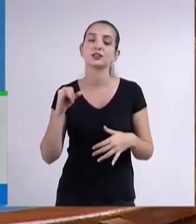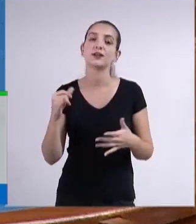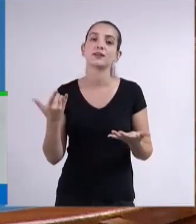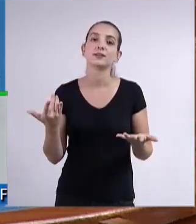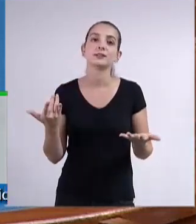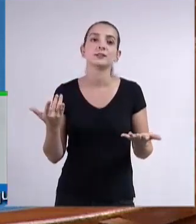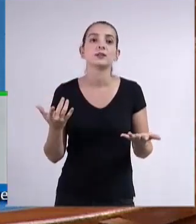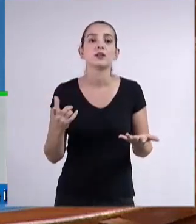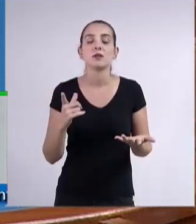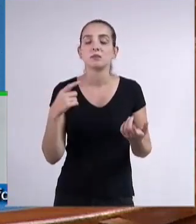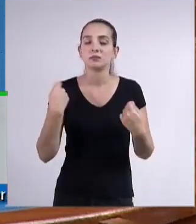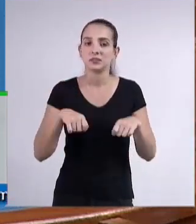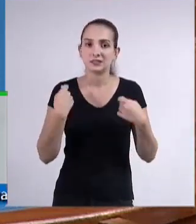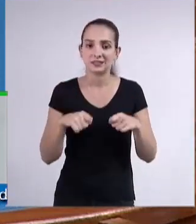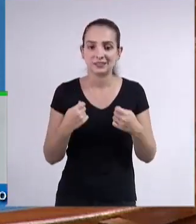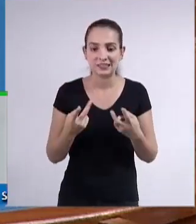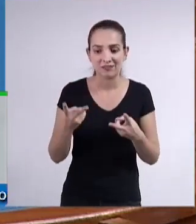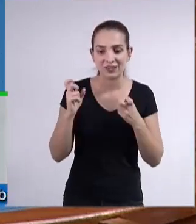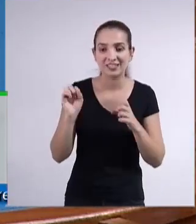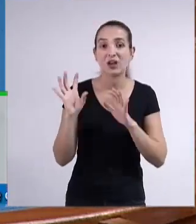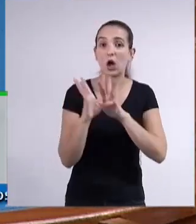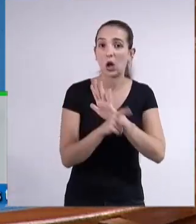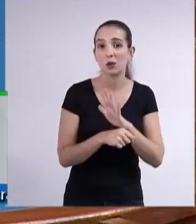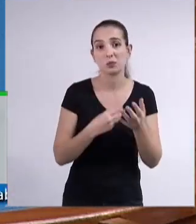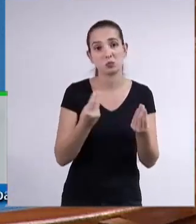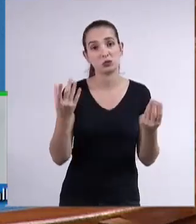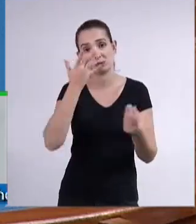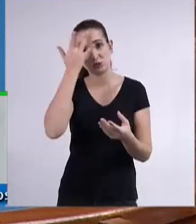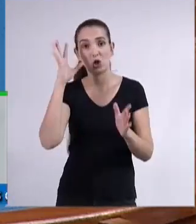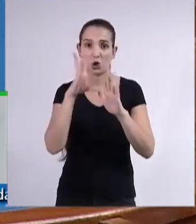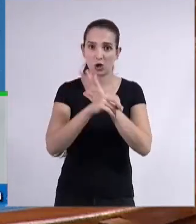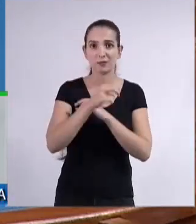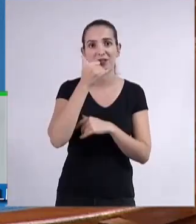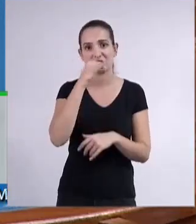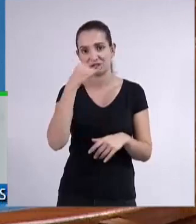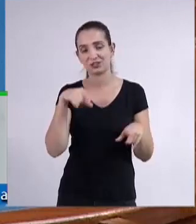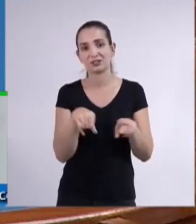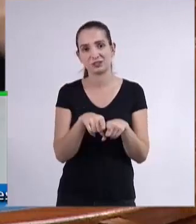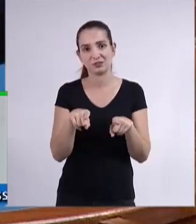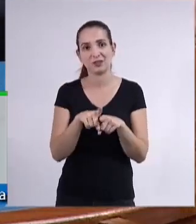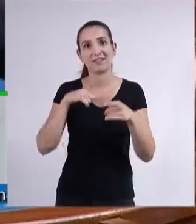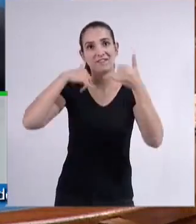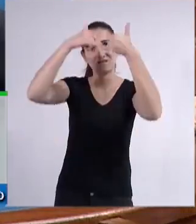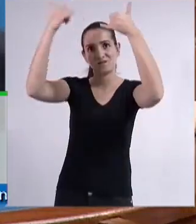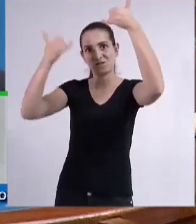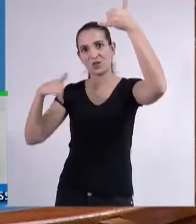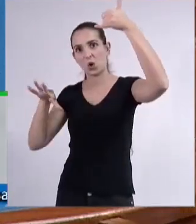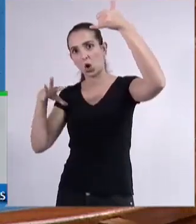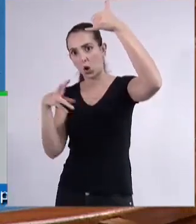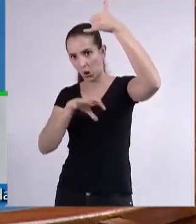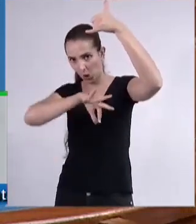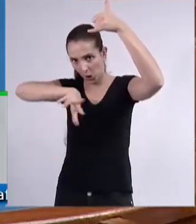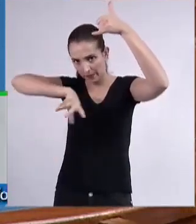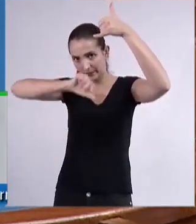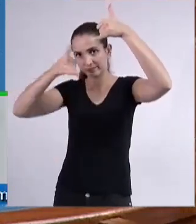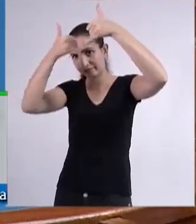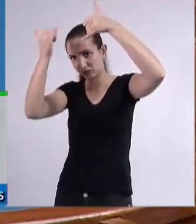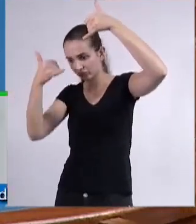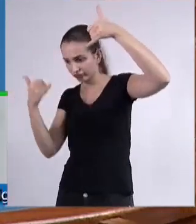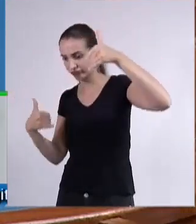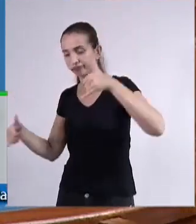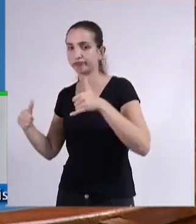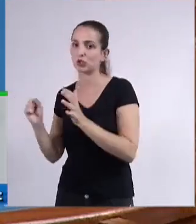Agora, efetivamente, como dito aqui, quem paga pelos gatos, e aí é interessante isso, porque a